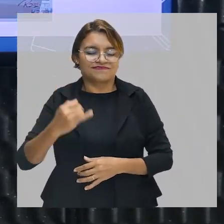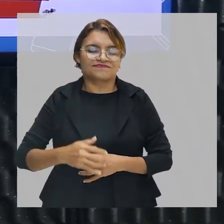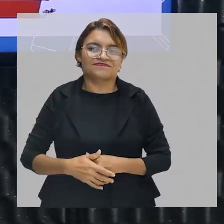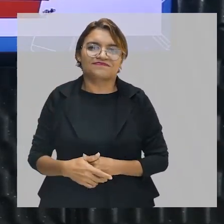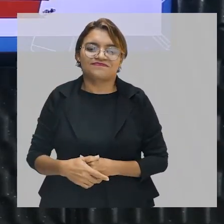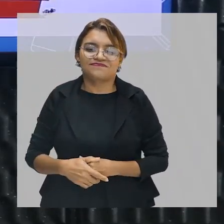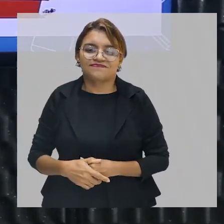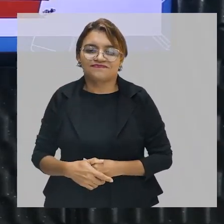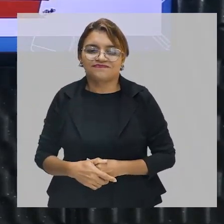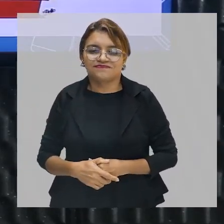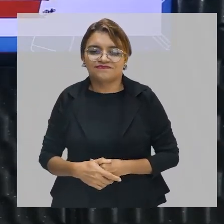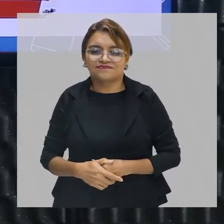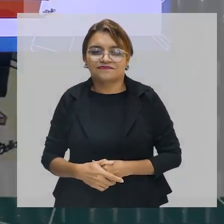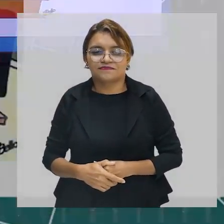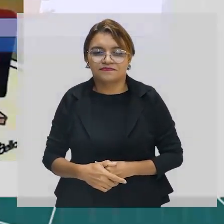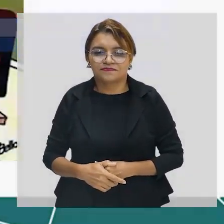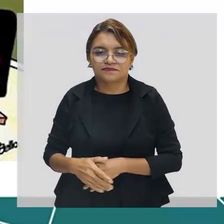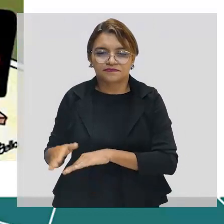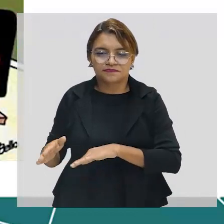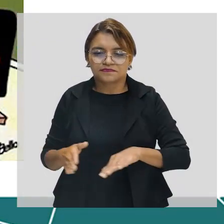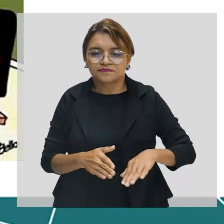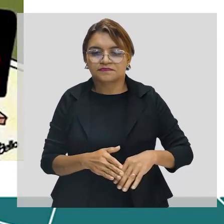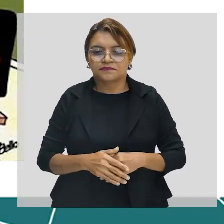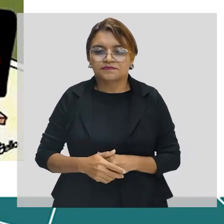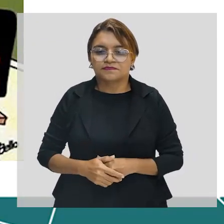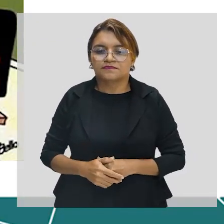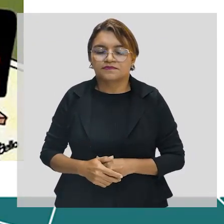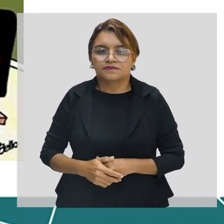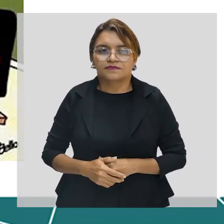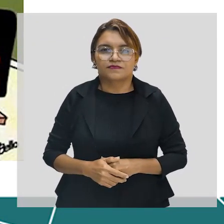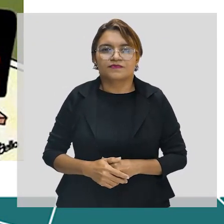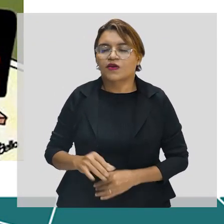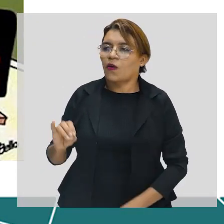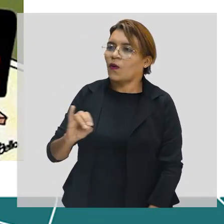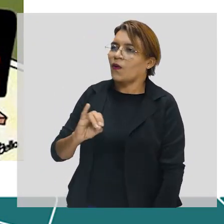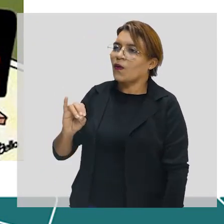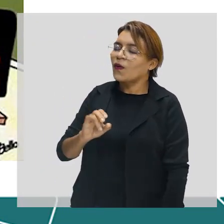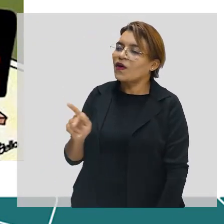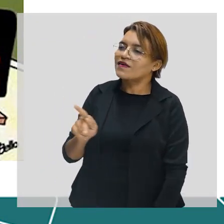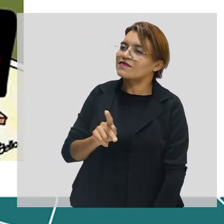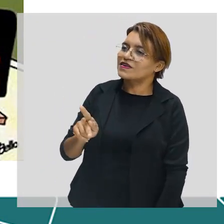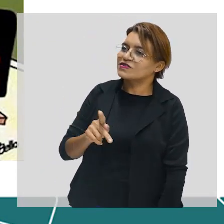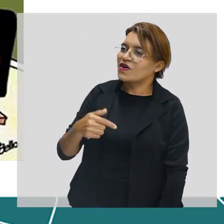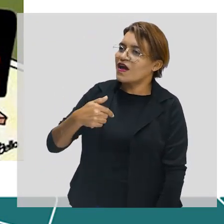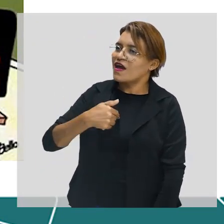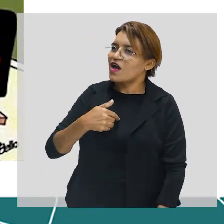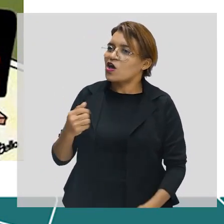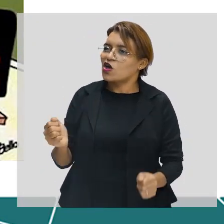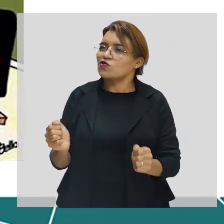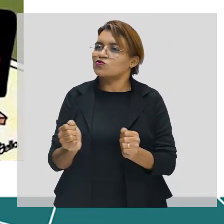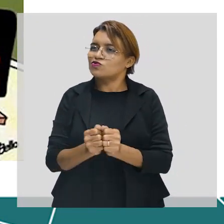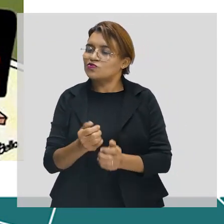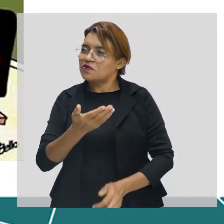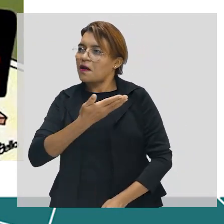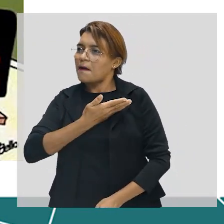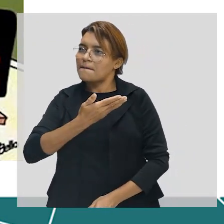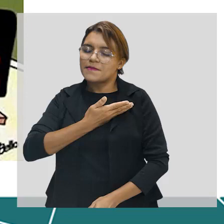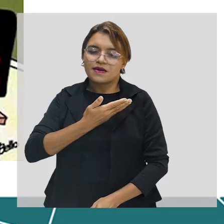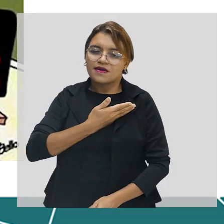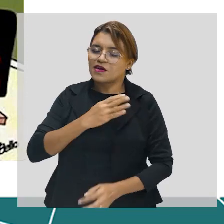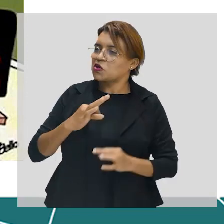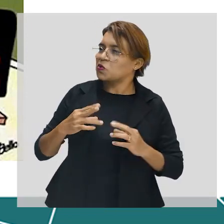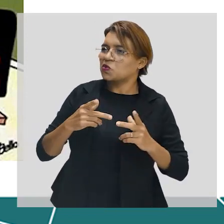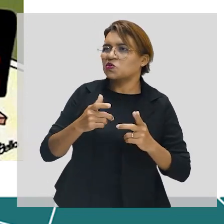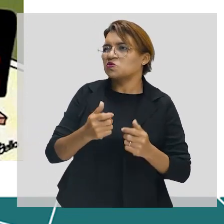consideração. Mais uma, diz assim, aê, professora, eu e os brother, tudo, tipo assim, não estamos